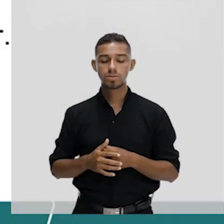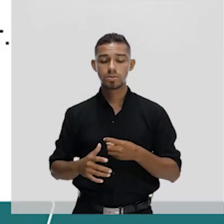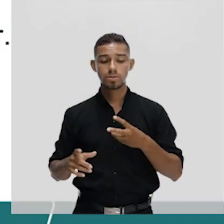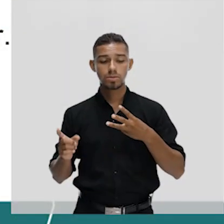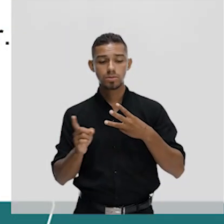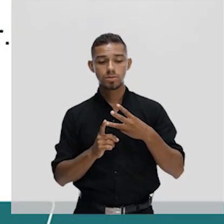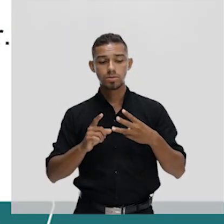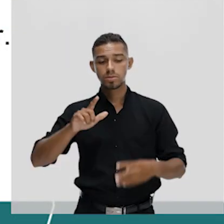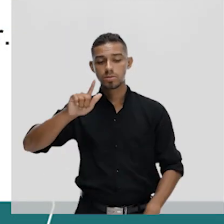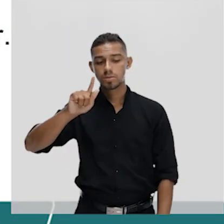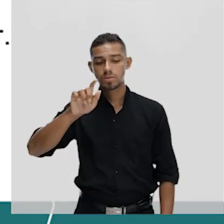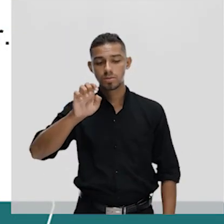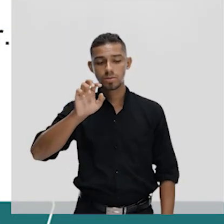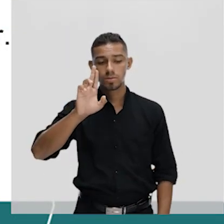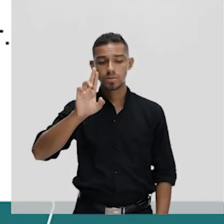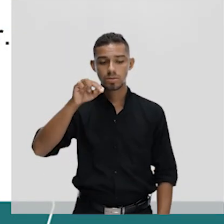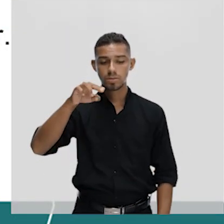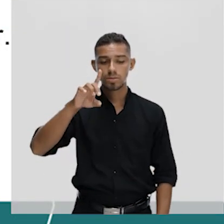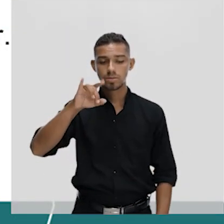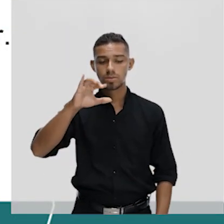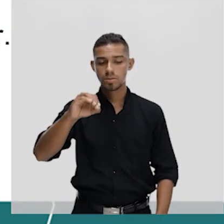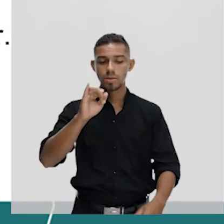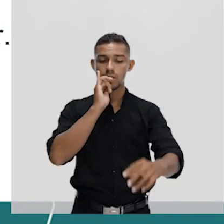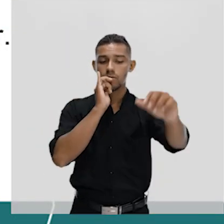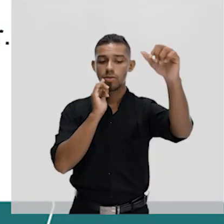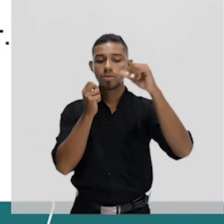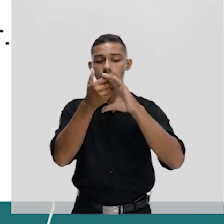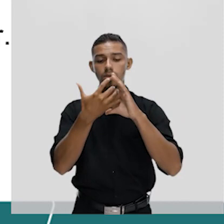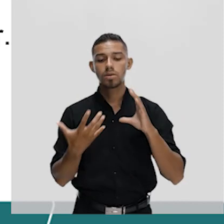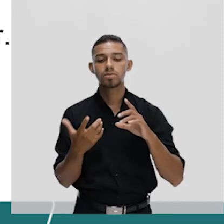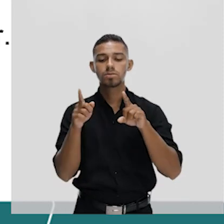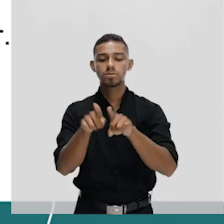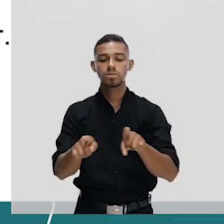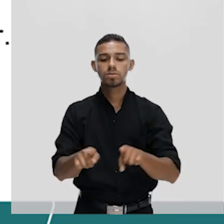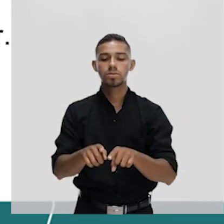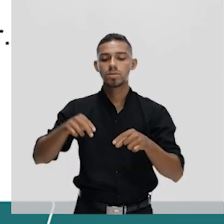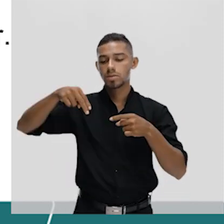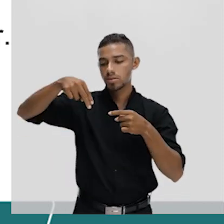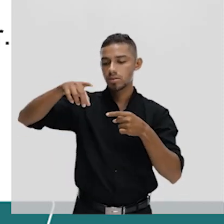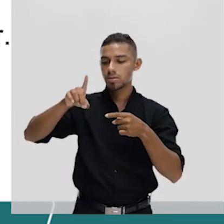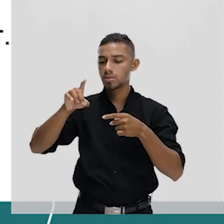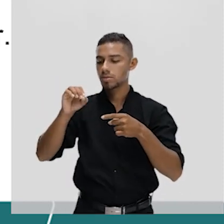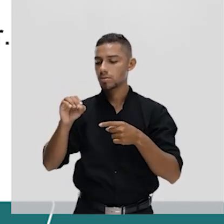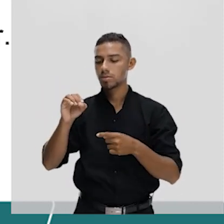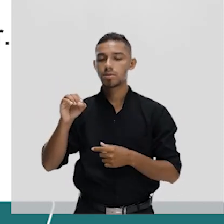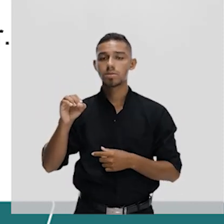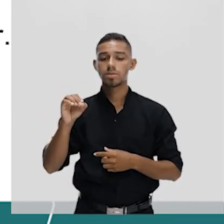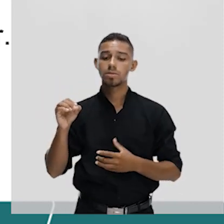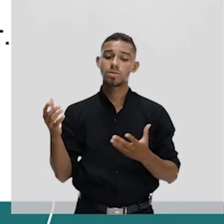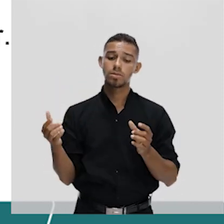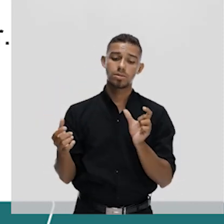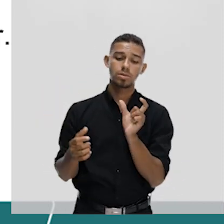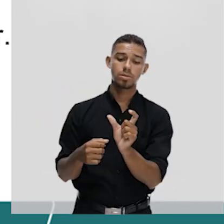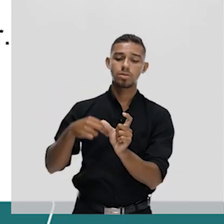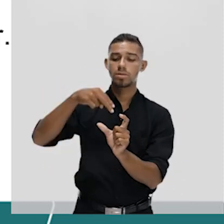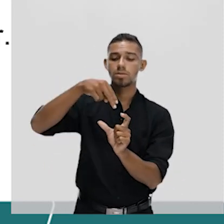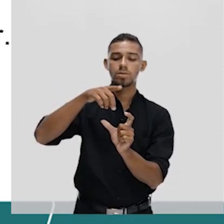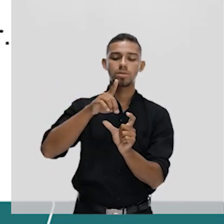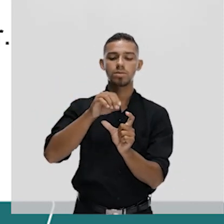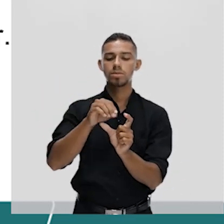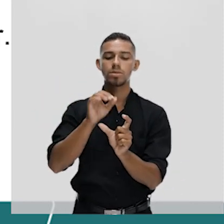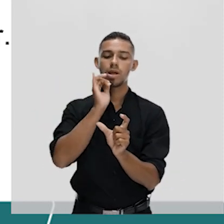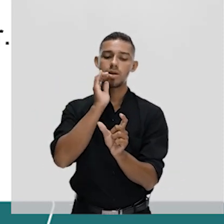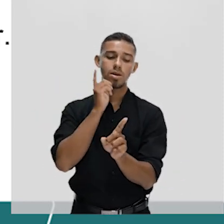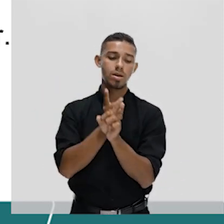gerúndio. O gerúndio caracteriza-se pela terminação NDO, né? Ele não se flexiona e